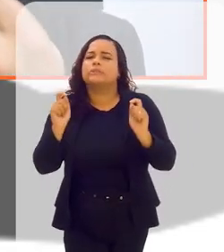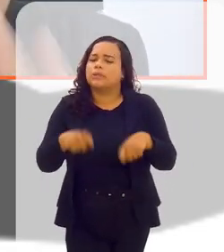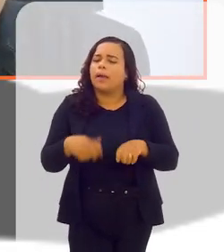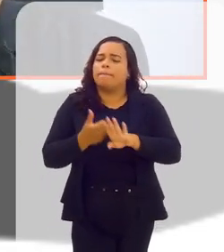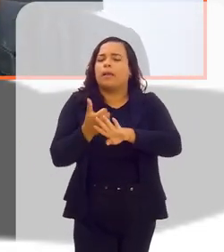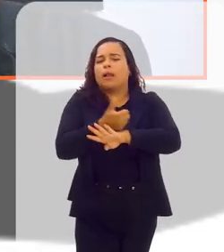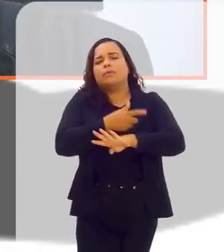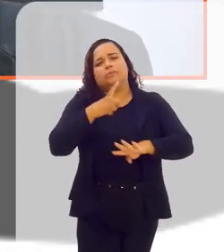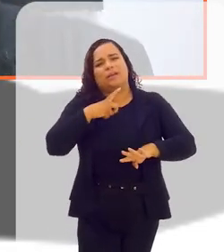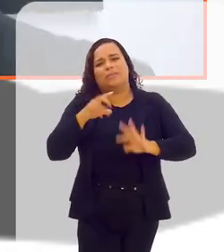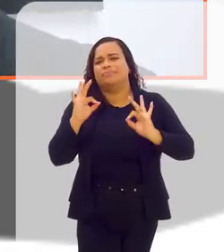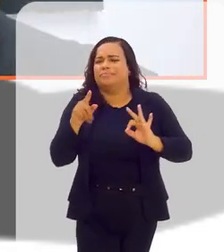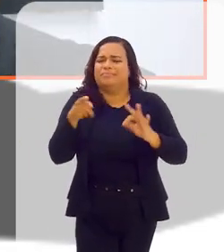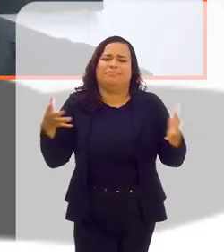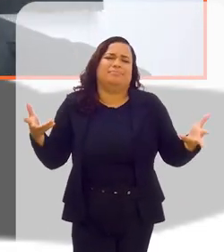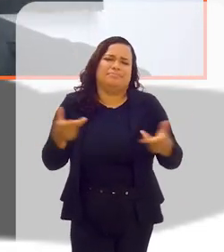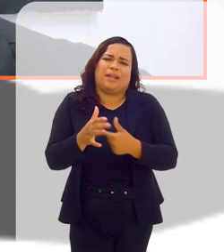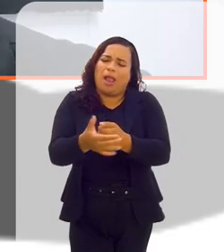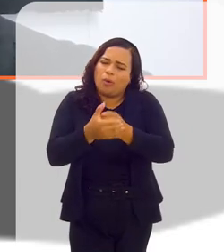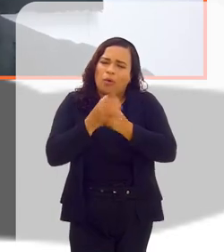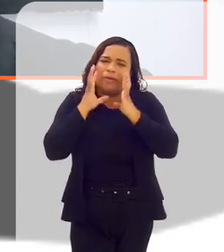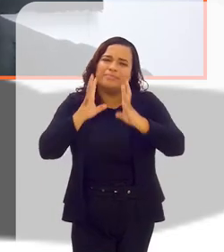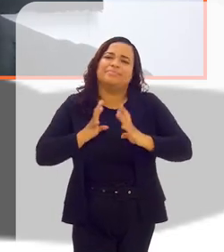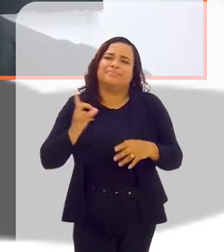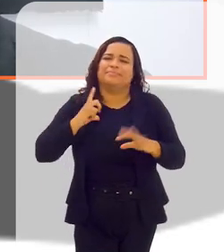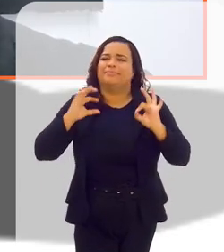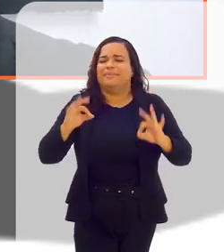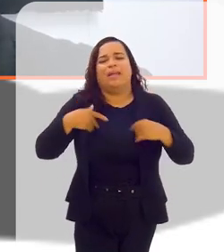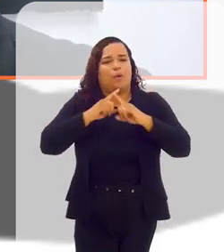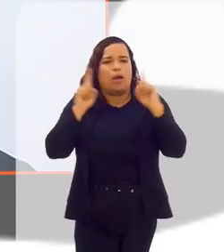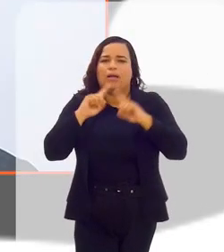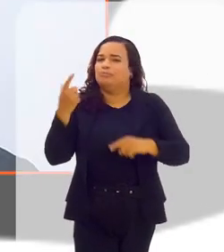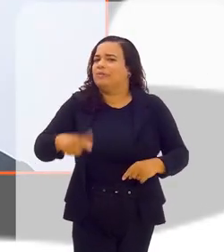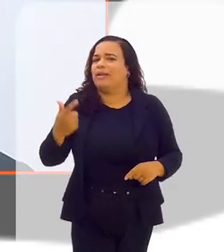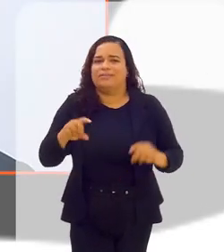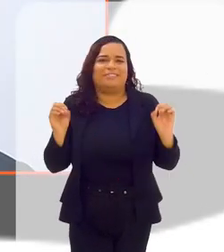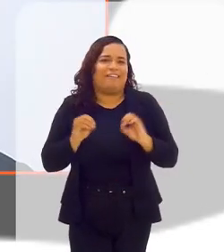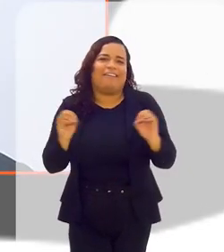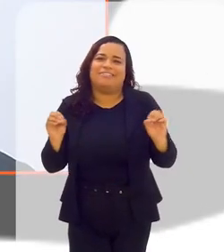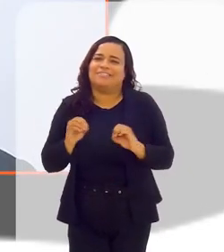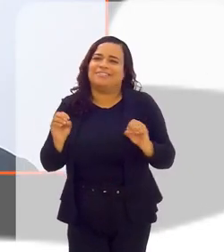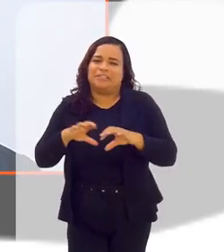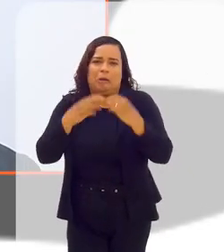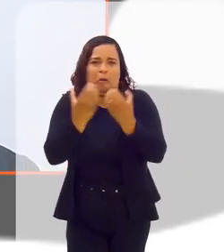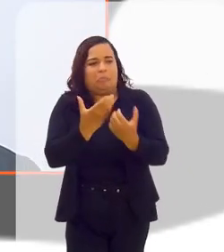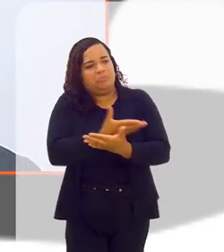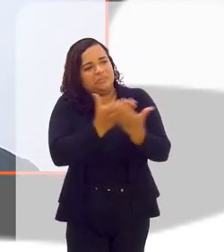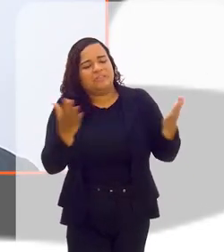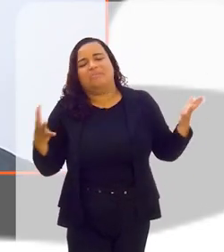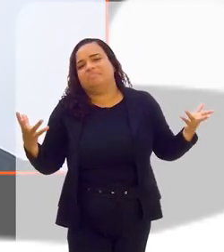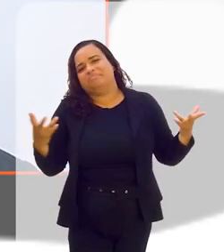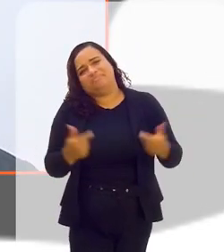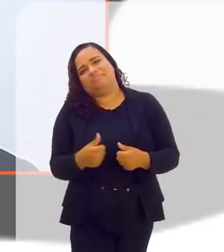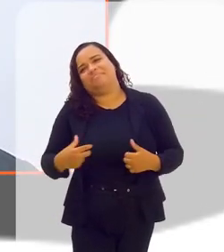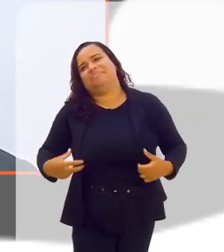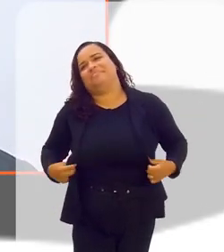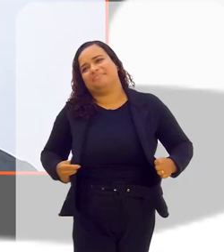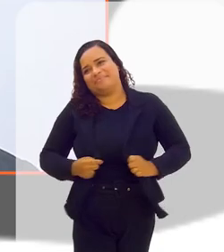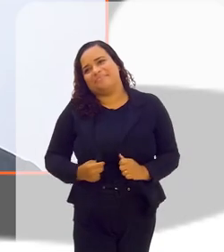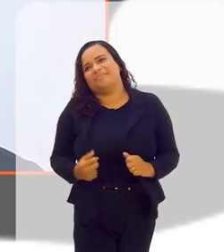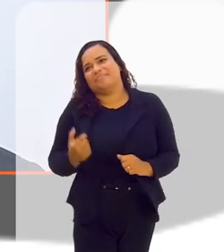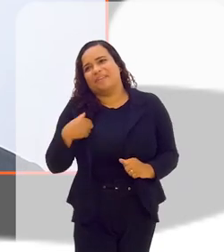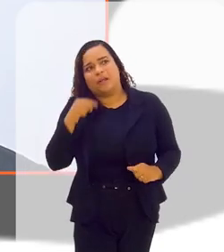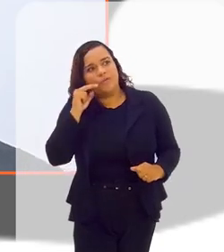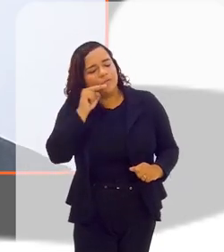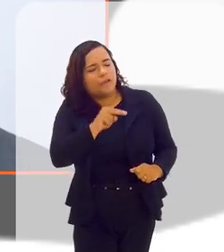que realmente tem um benefício, você é muito bem acolhido. Eu não posso reclamar um A das comunidades, né?